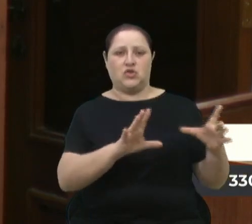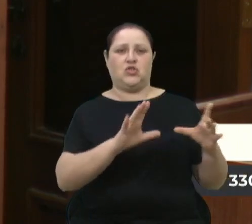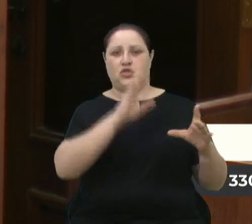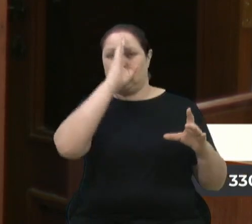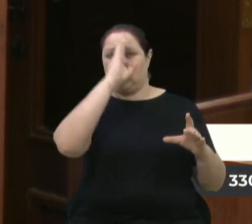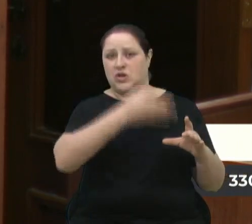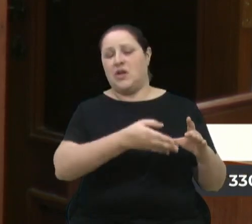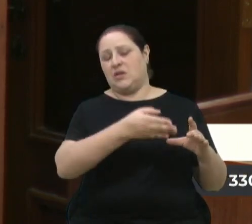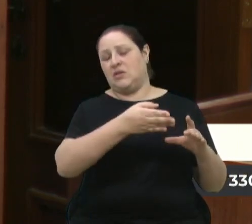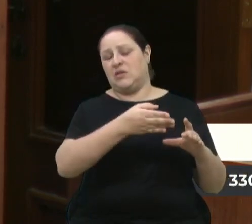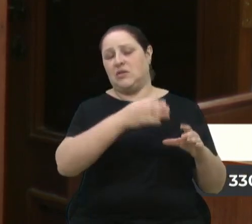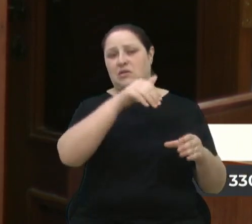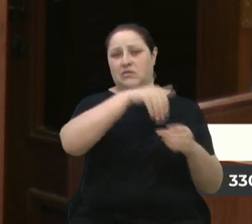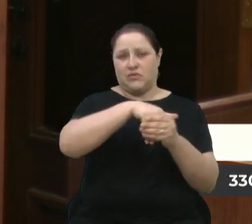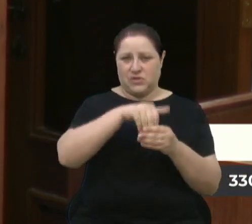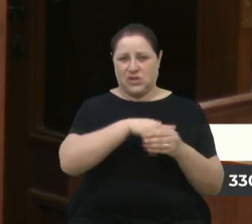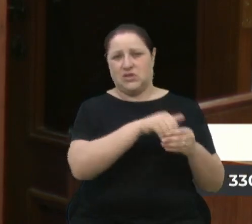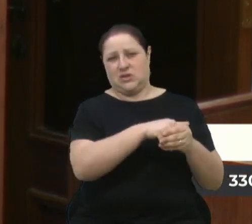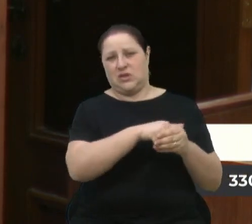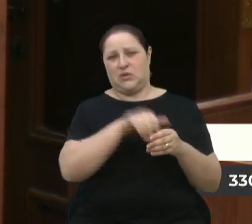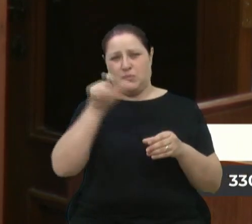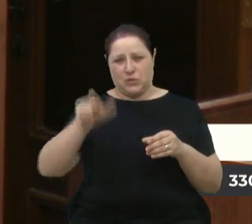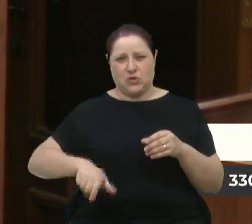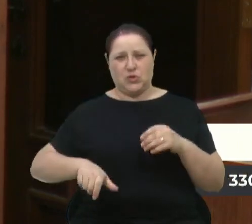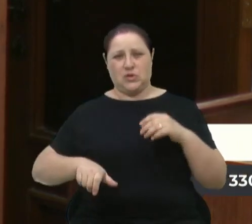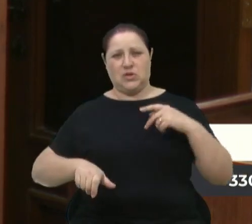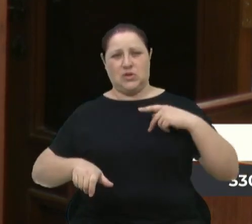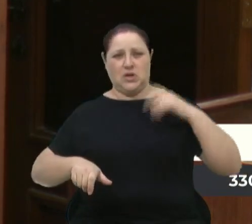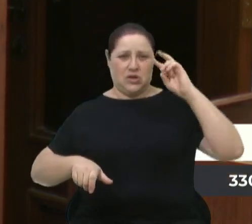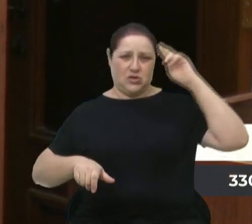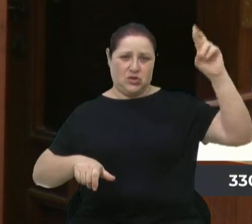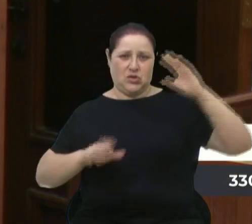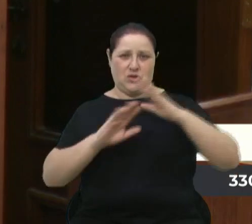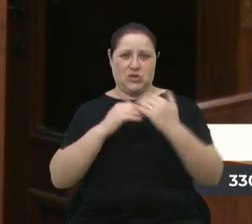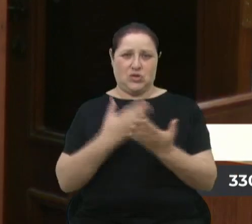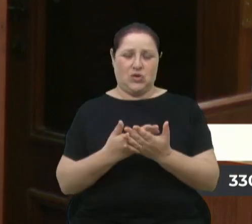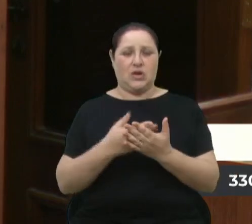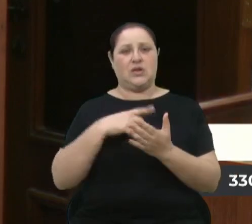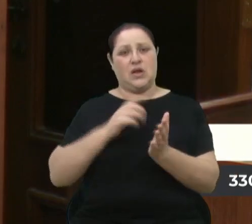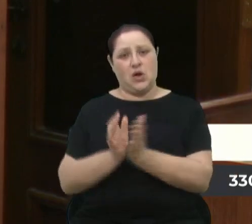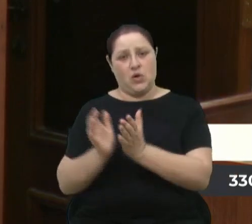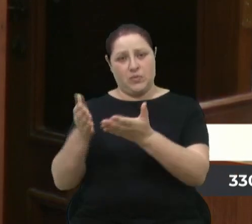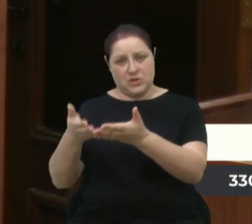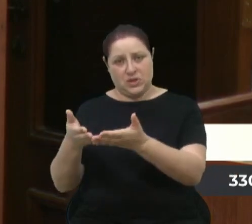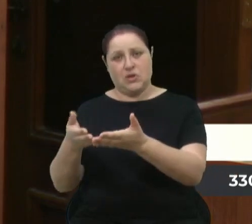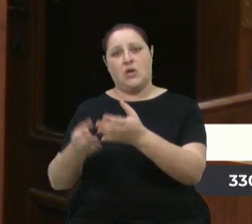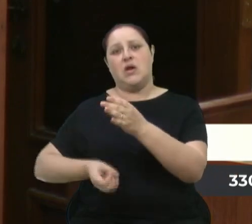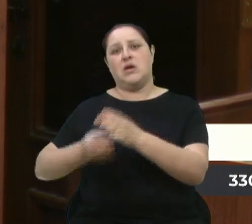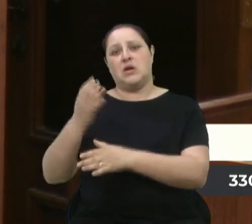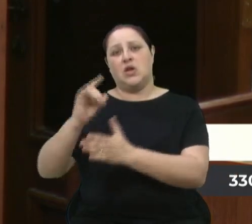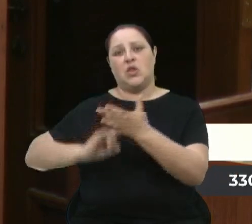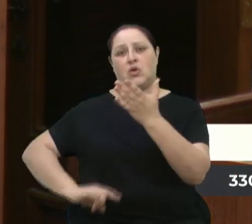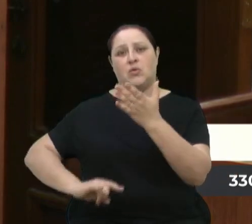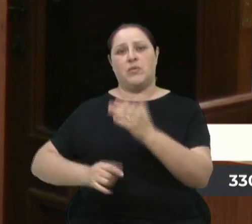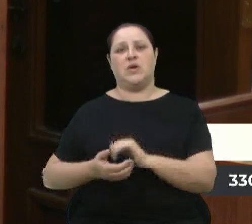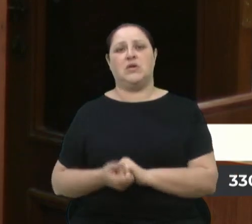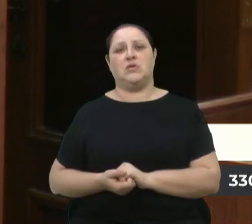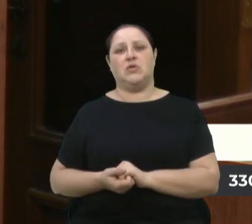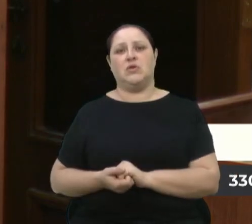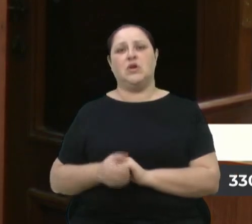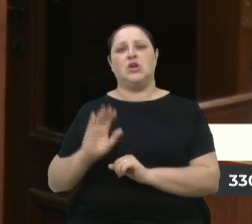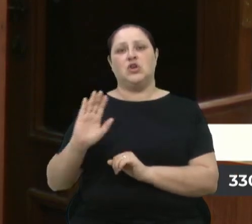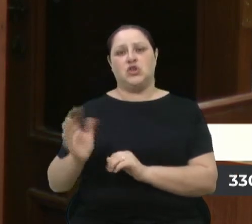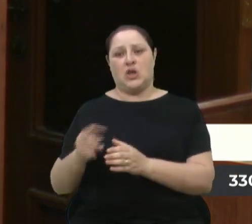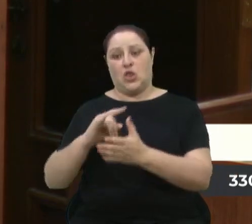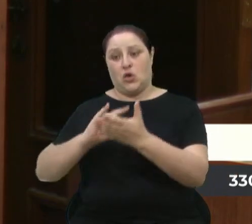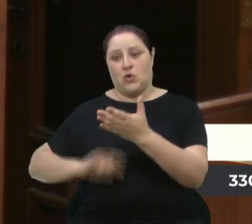são as pessoas que dirigem essas escolas. E esses diretores têm a comissão que elaborou um documento que foi